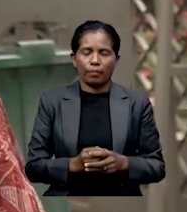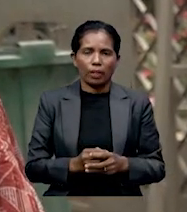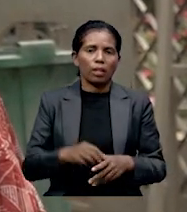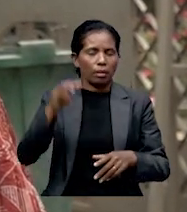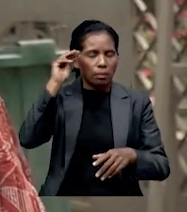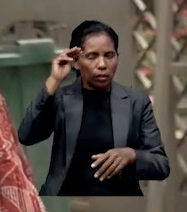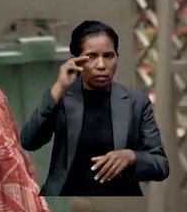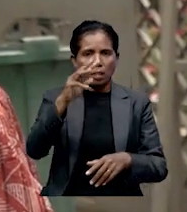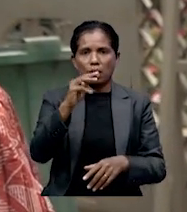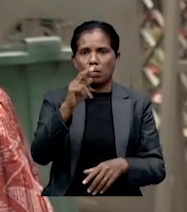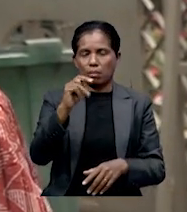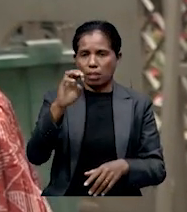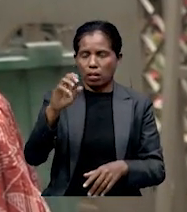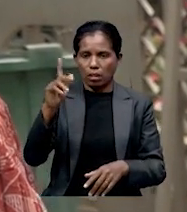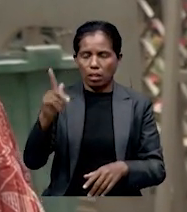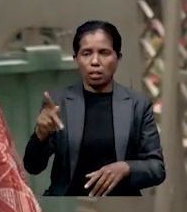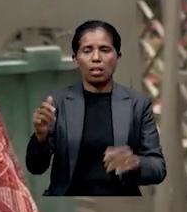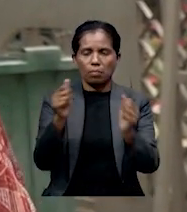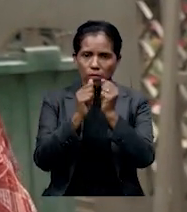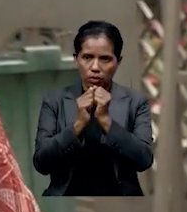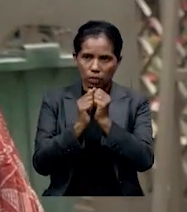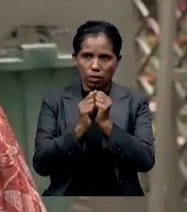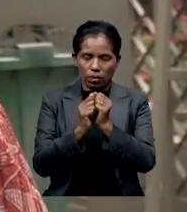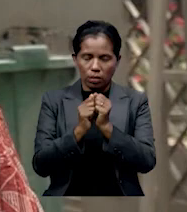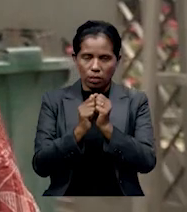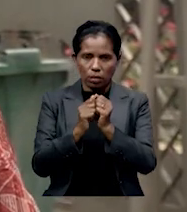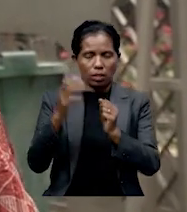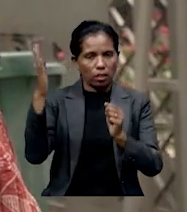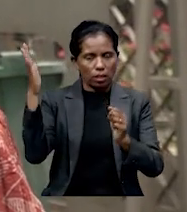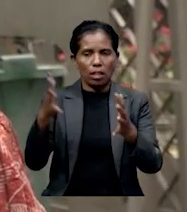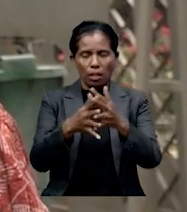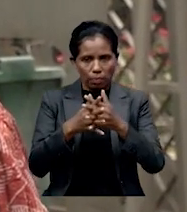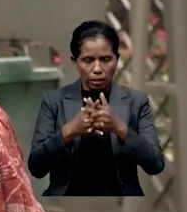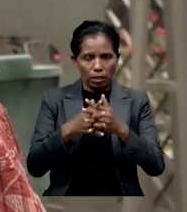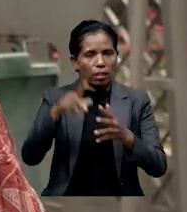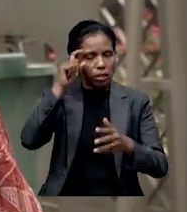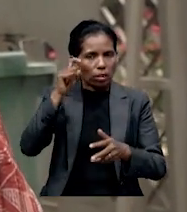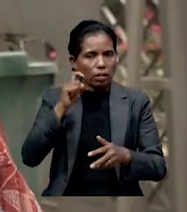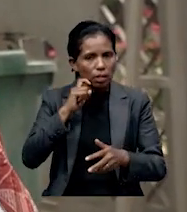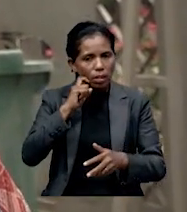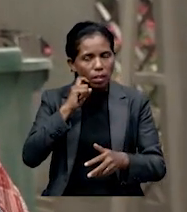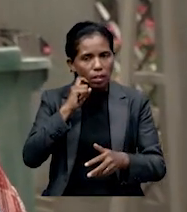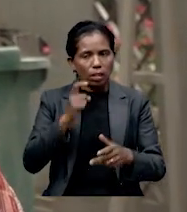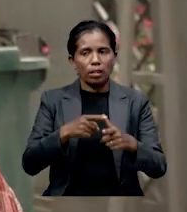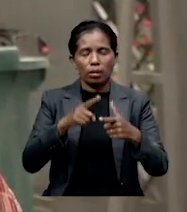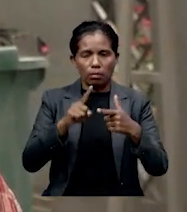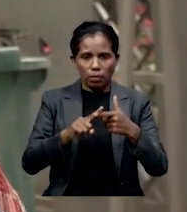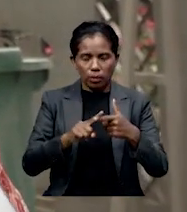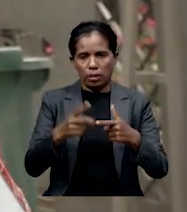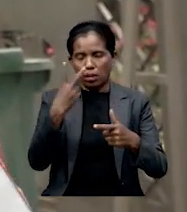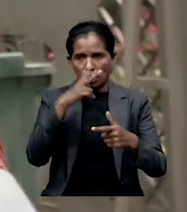ministra de Negócios Estrangeiros se acompanha nós. E em Nova York, mambota semana se vai recepção,